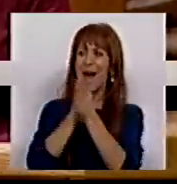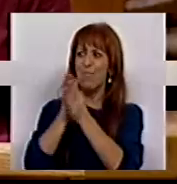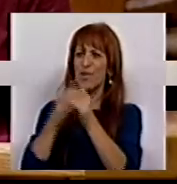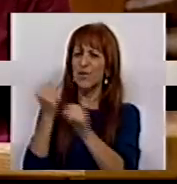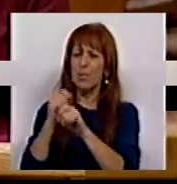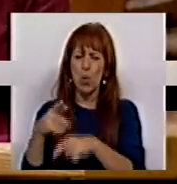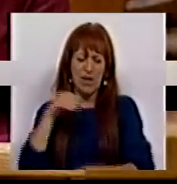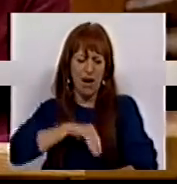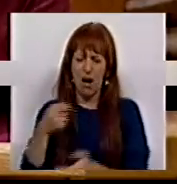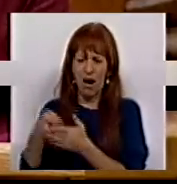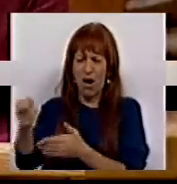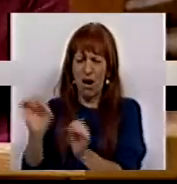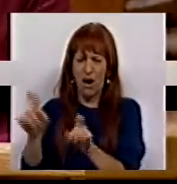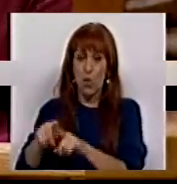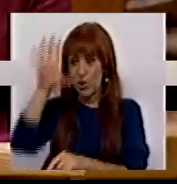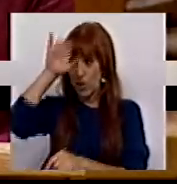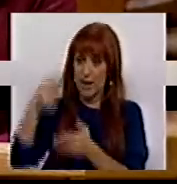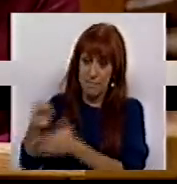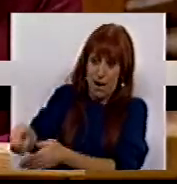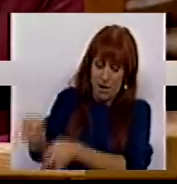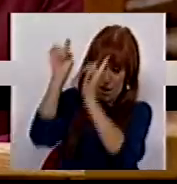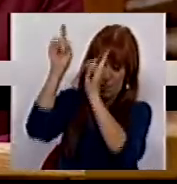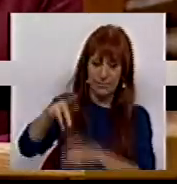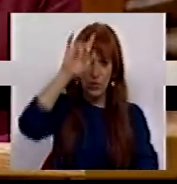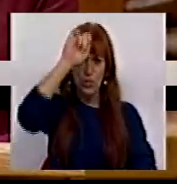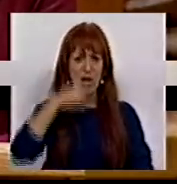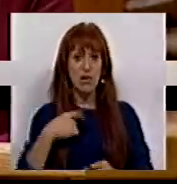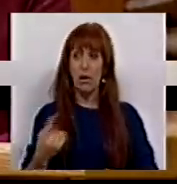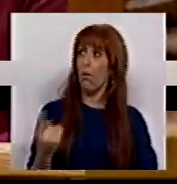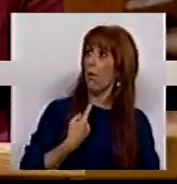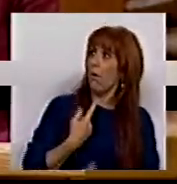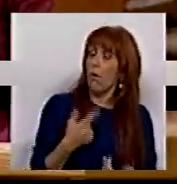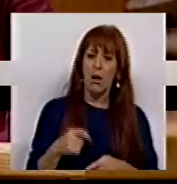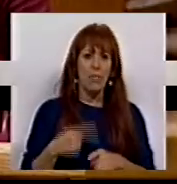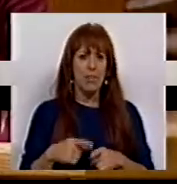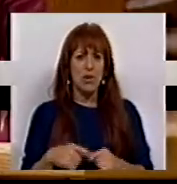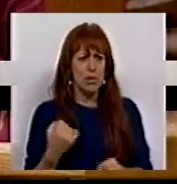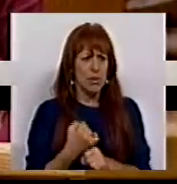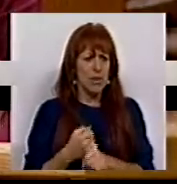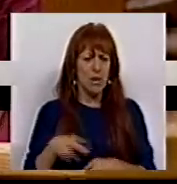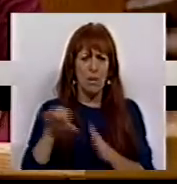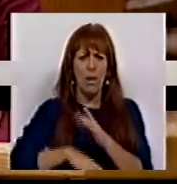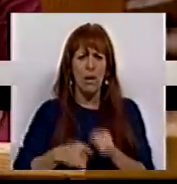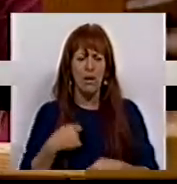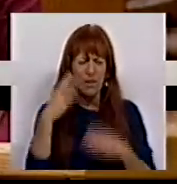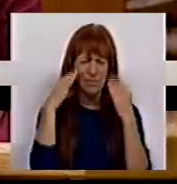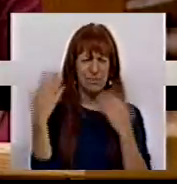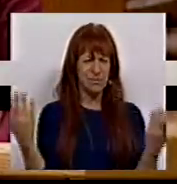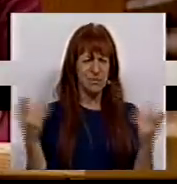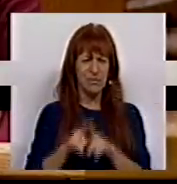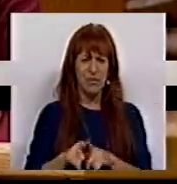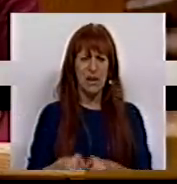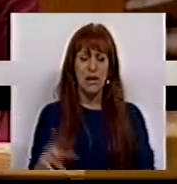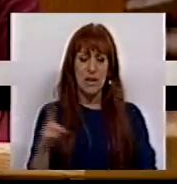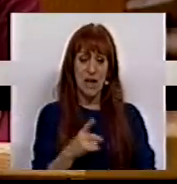trabalho quase de borla, pago pelo Estado. Os estagiários têm de se sujeitar a uma prestação de trabalho em condições humilhantes e,